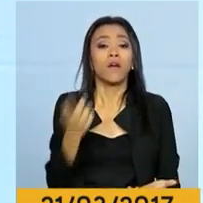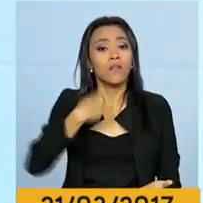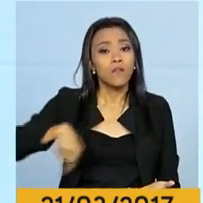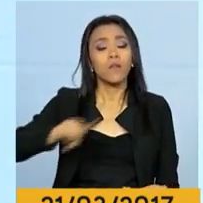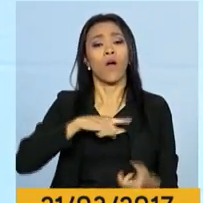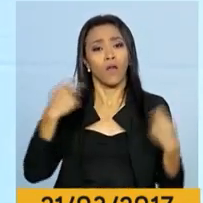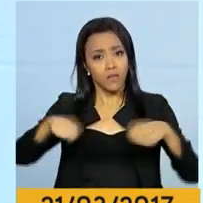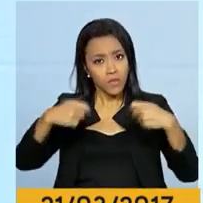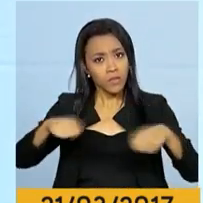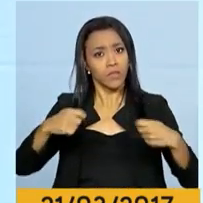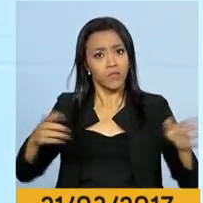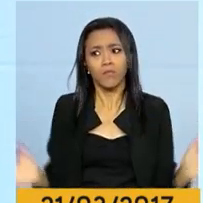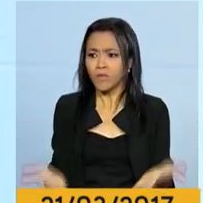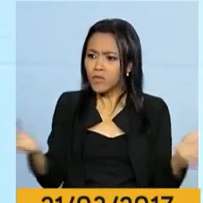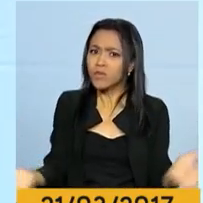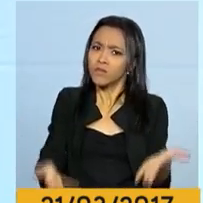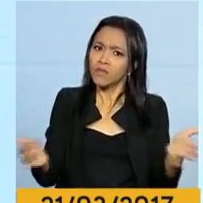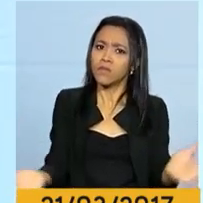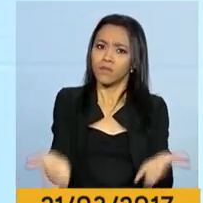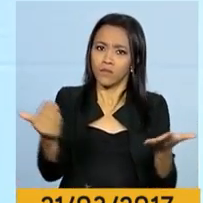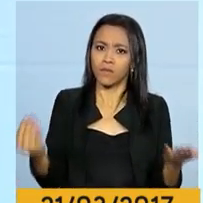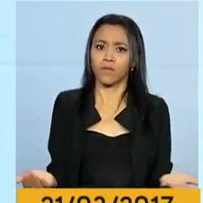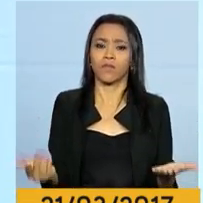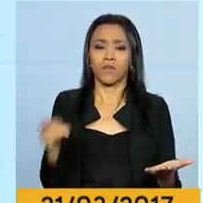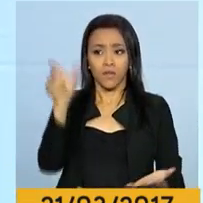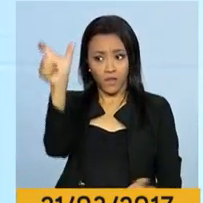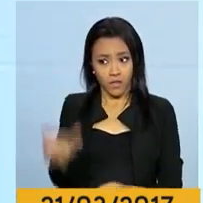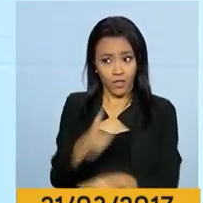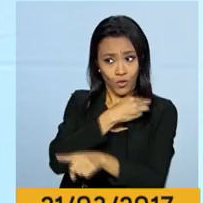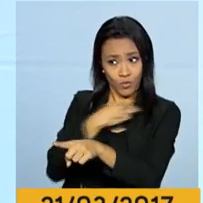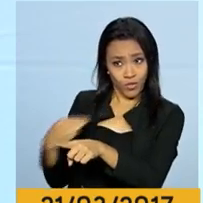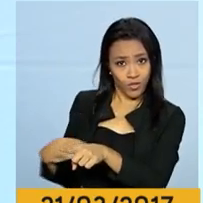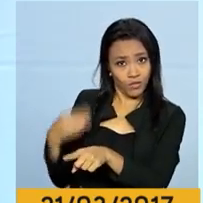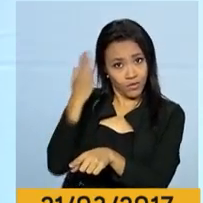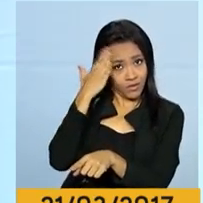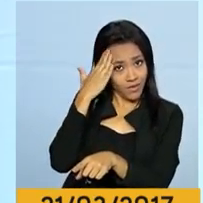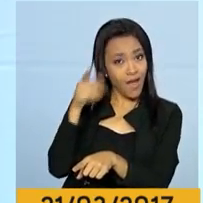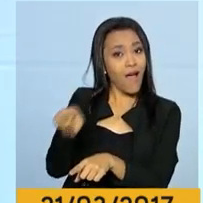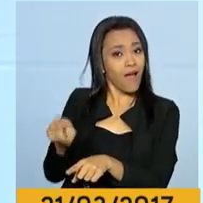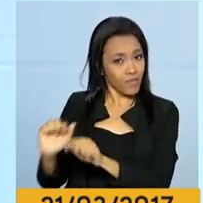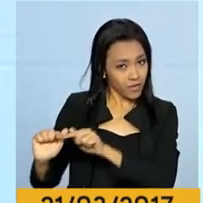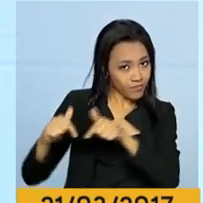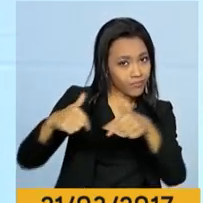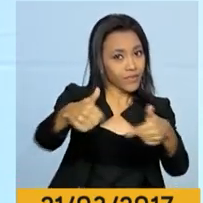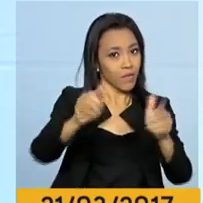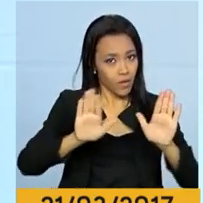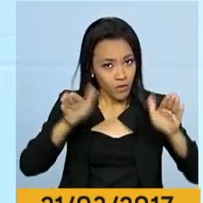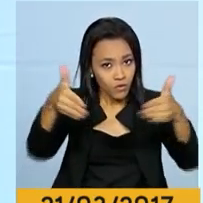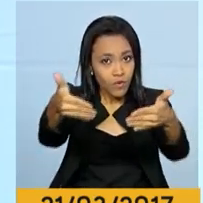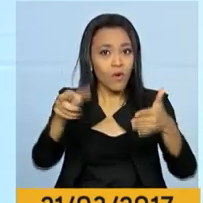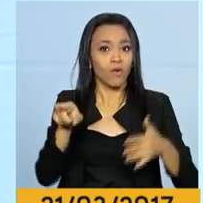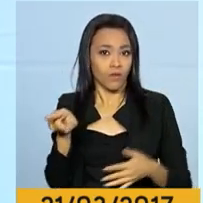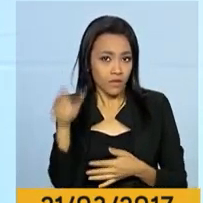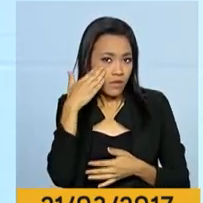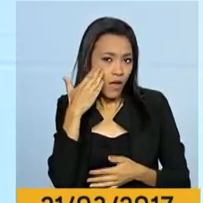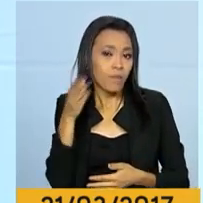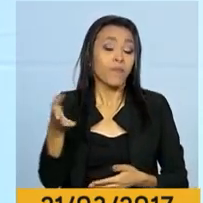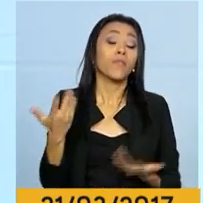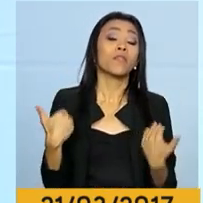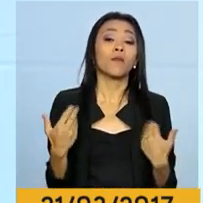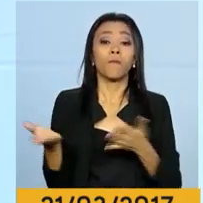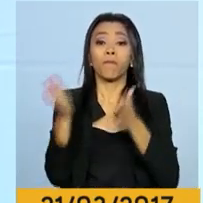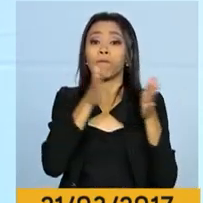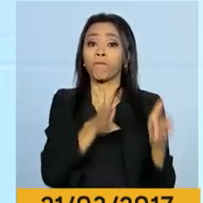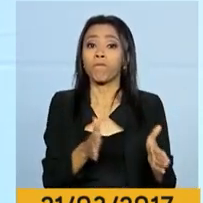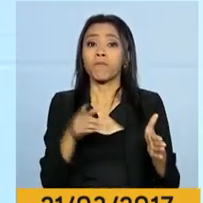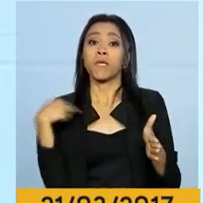precisamos fazer esse incentivo. E o ministro Marcos Pereira sabe disso, trabalha nessa direção. E, para tanto, nós precisamos ter,